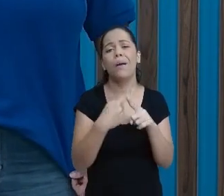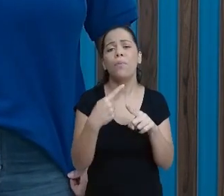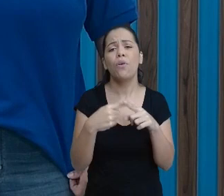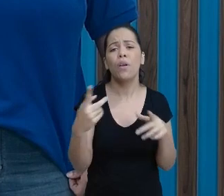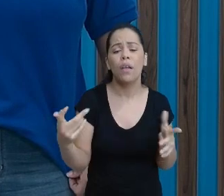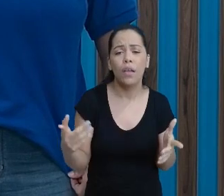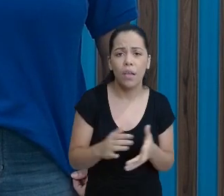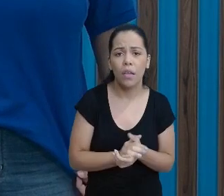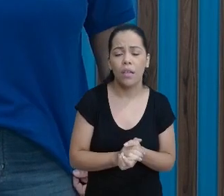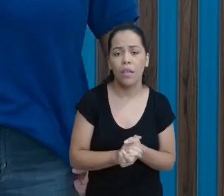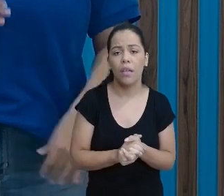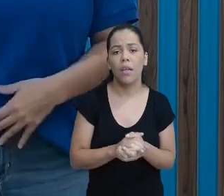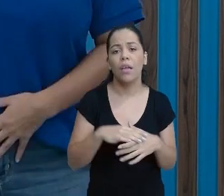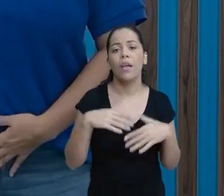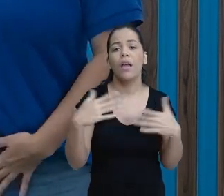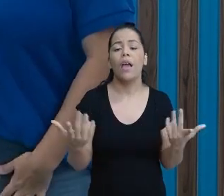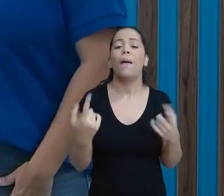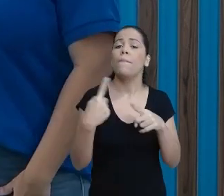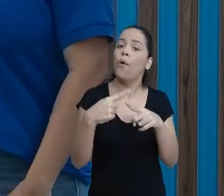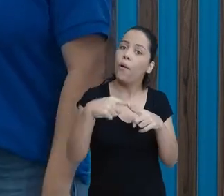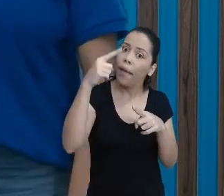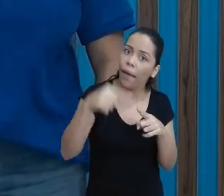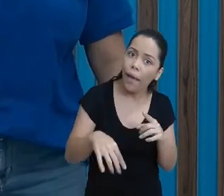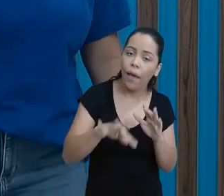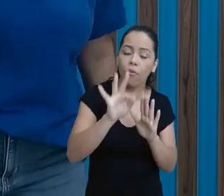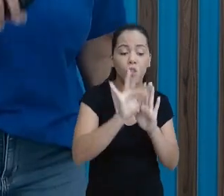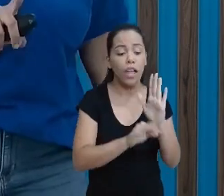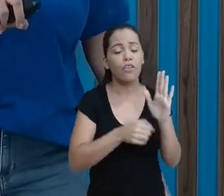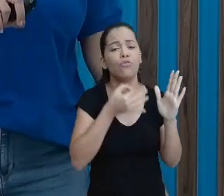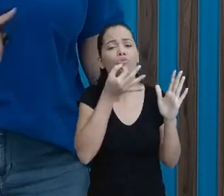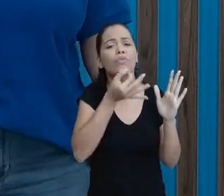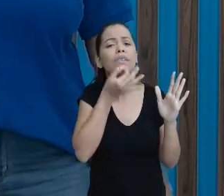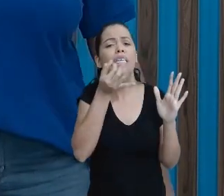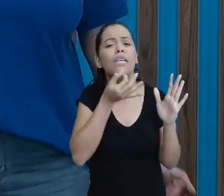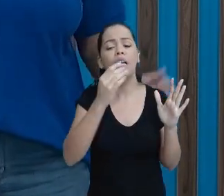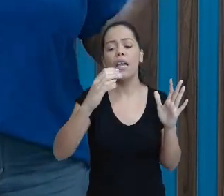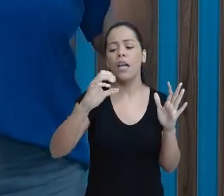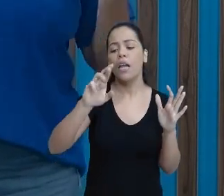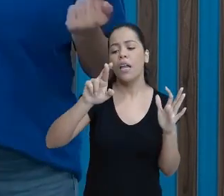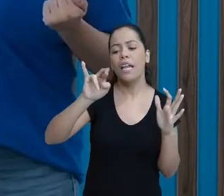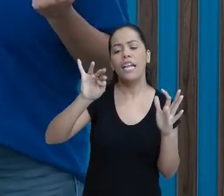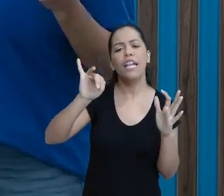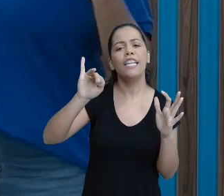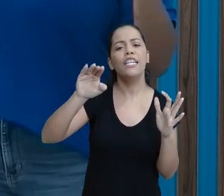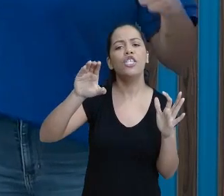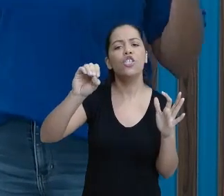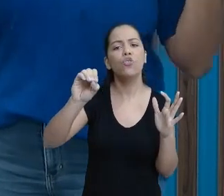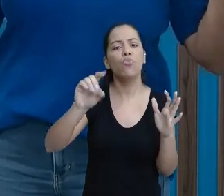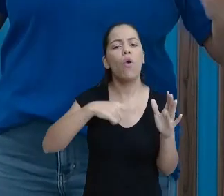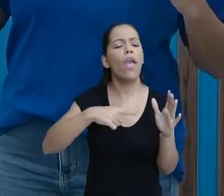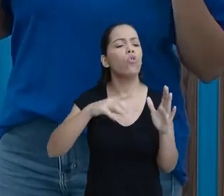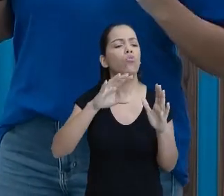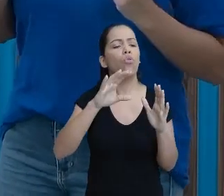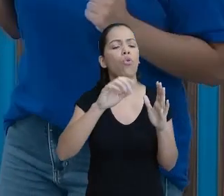crítica. Se eu estou criticando, eu estou criticando o quê? Eu estou criticando como? Quais os elementos